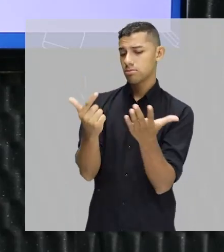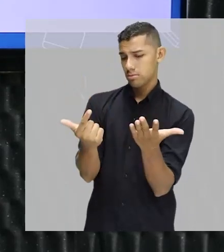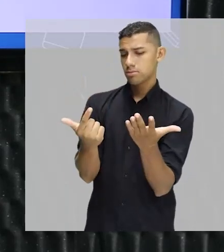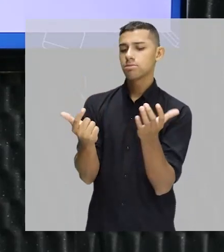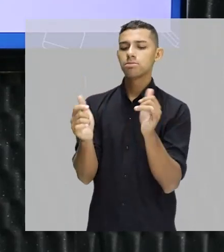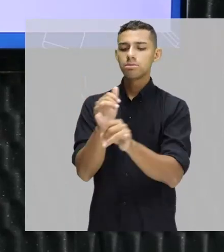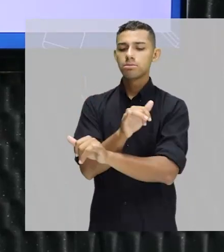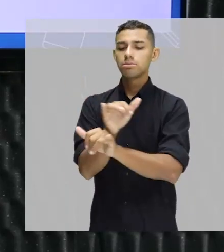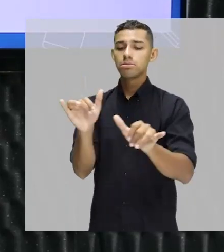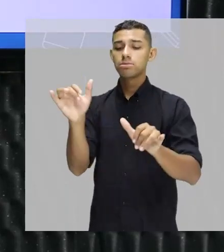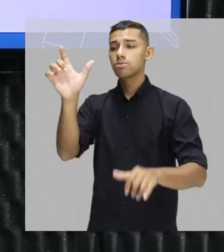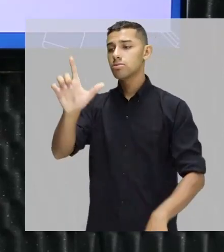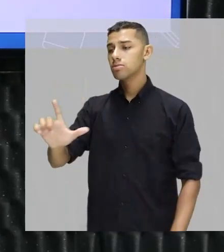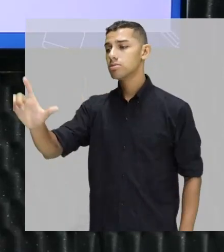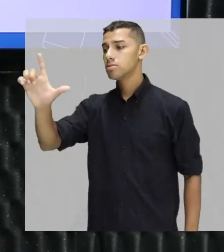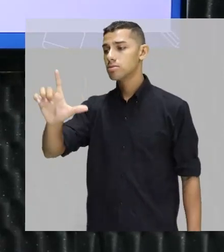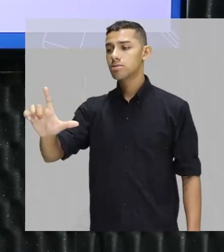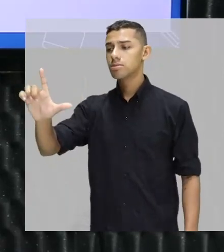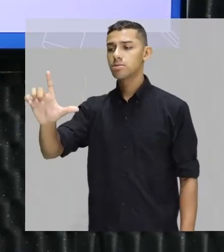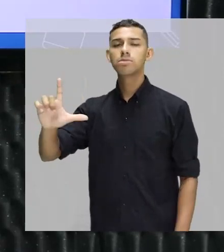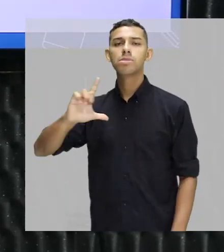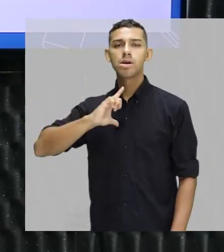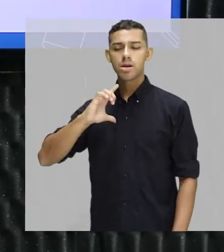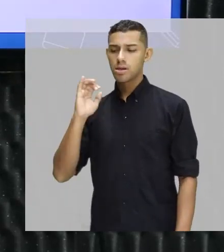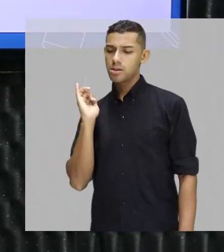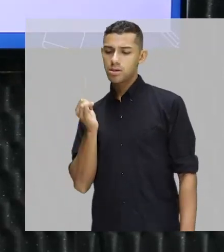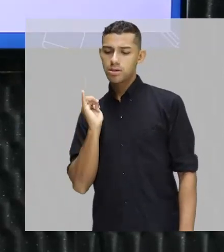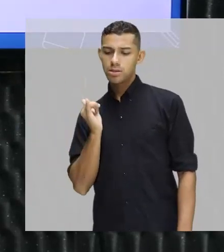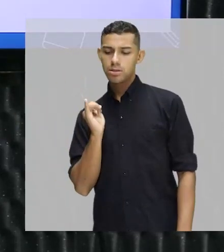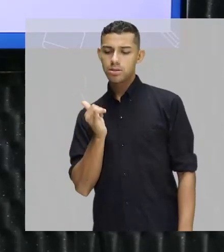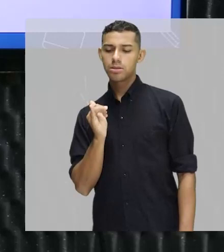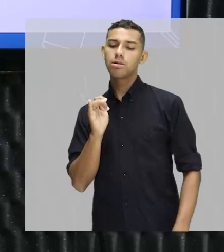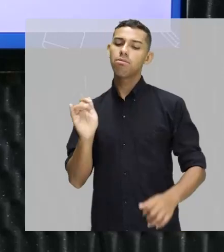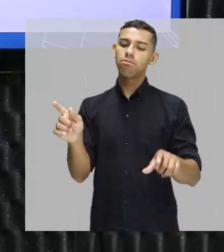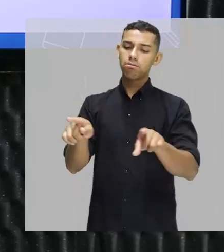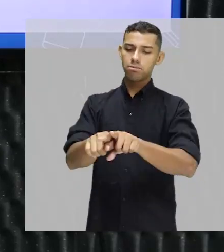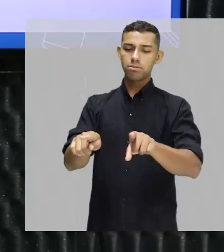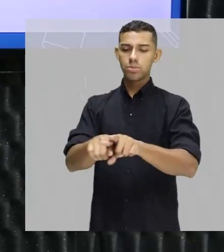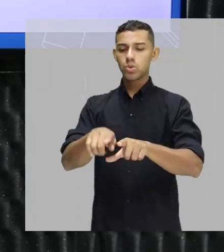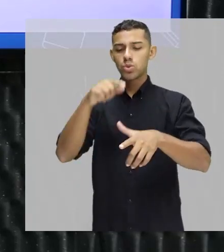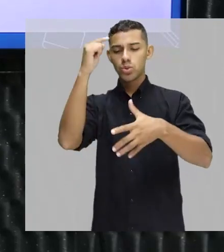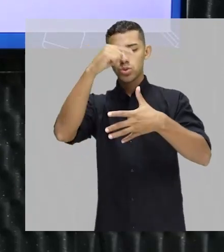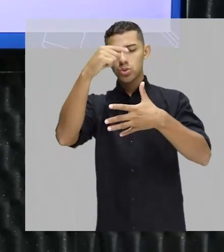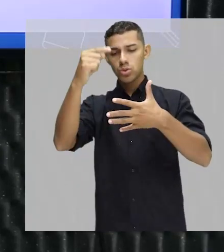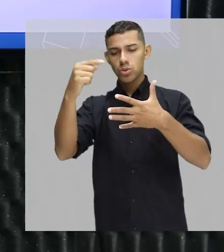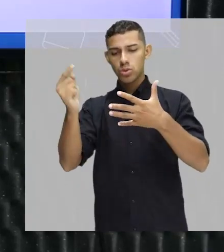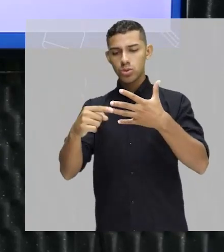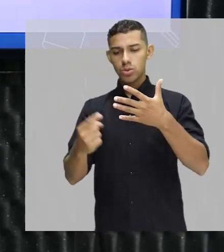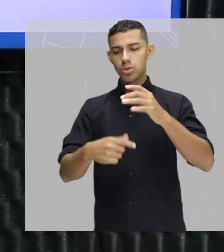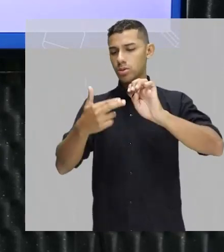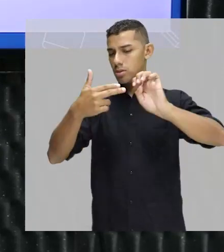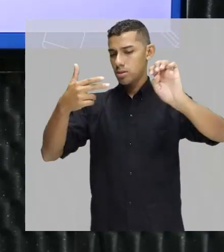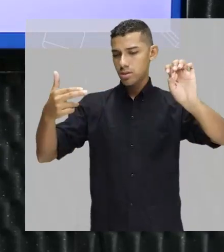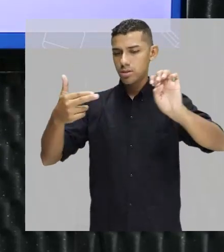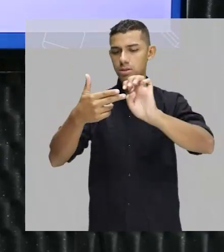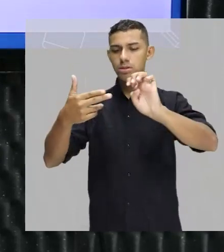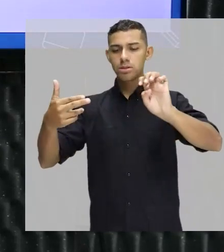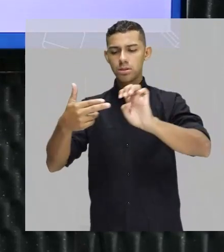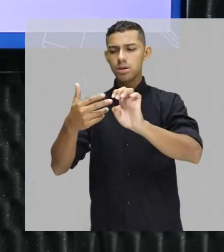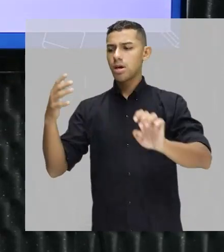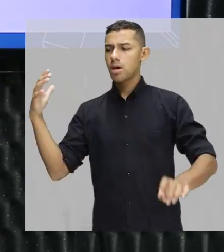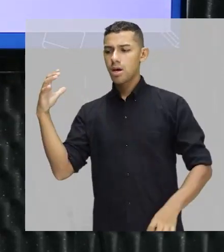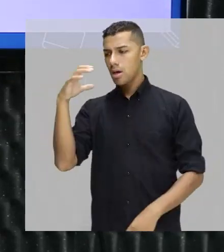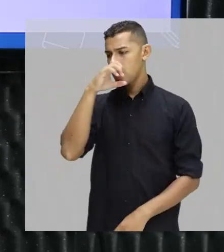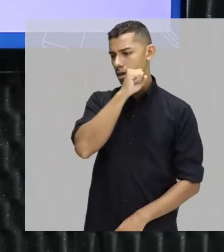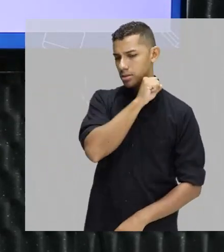literária, né? Porque ela traz essa questão da narrativa, ela traz todos esses elementos e a crônica é algo muito